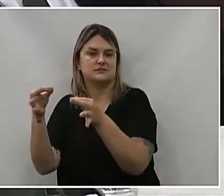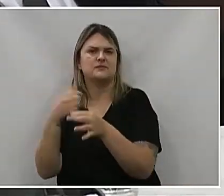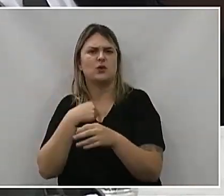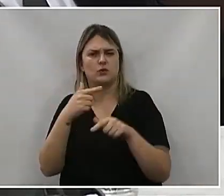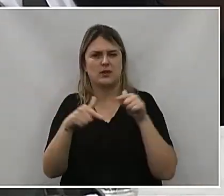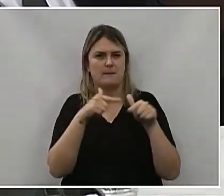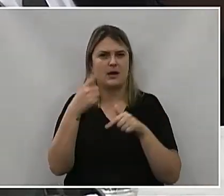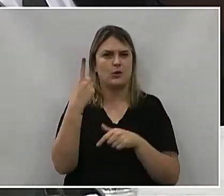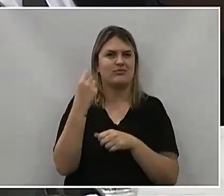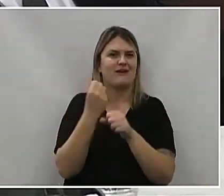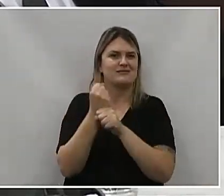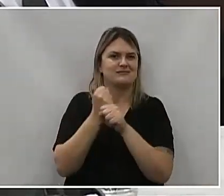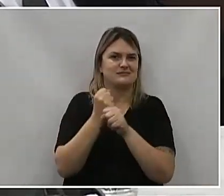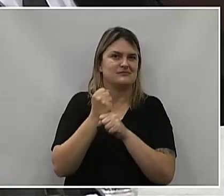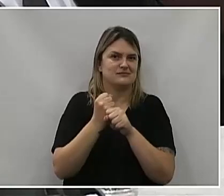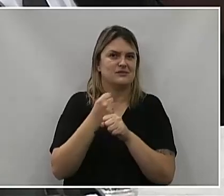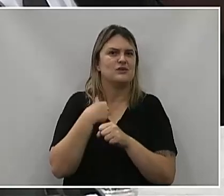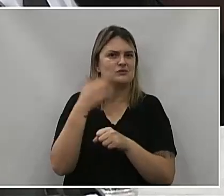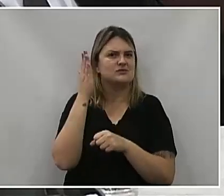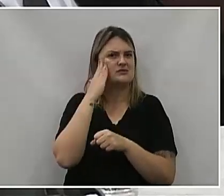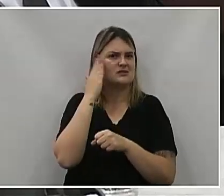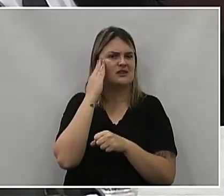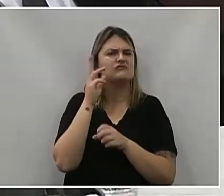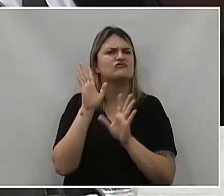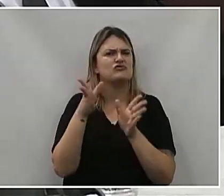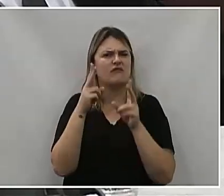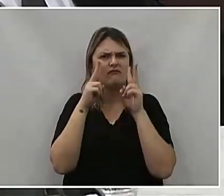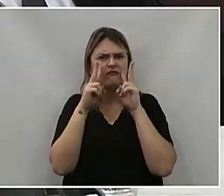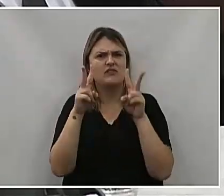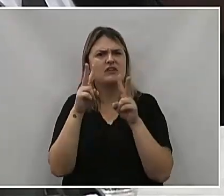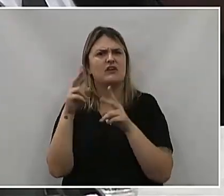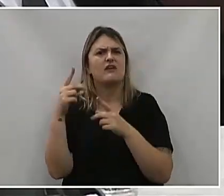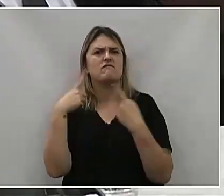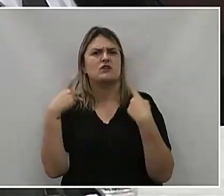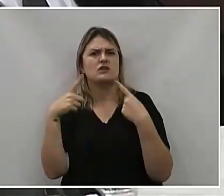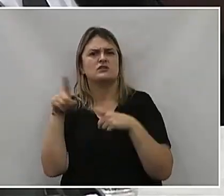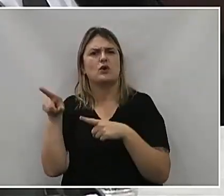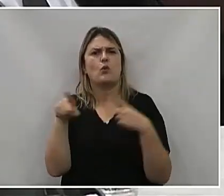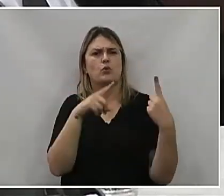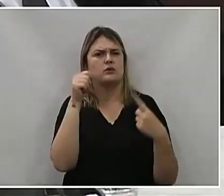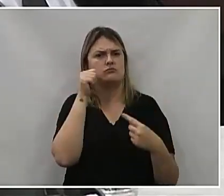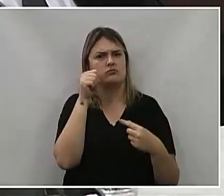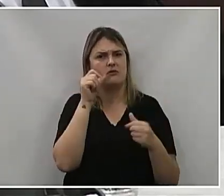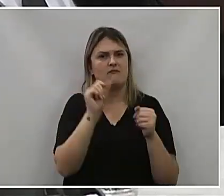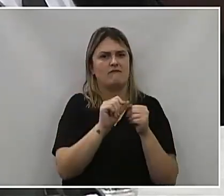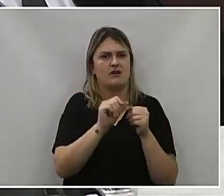Eu trabalho há 10 anos com isso. Eu já vi o que a violência contra as mulheres faz na vida de